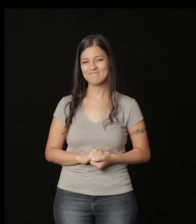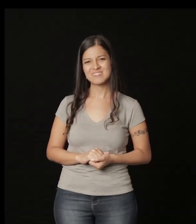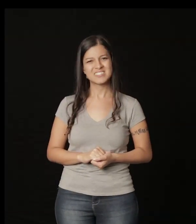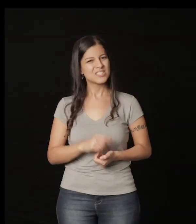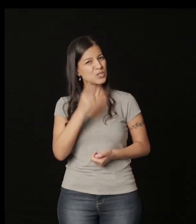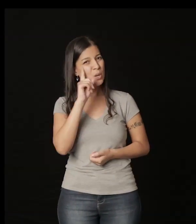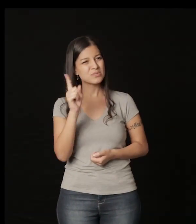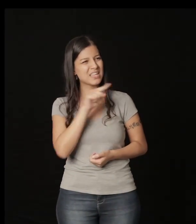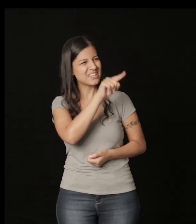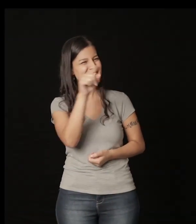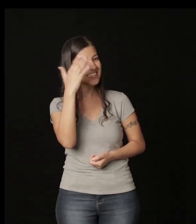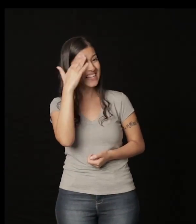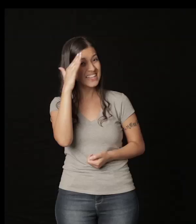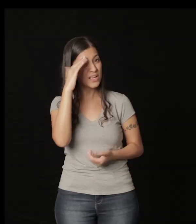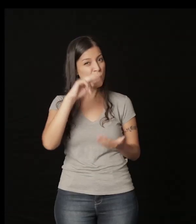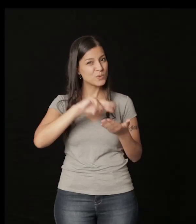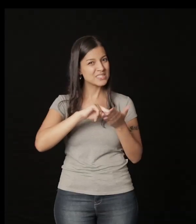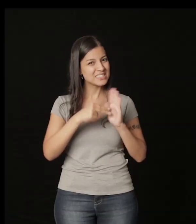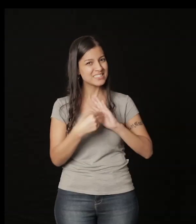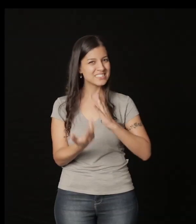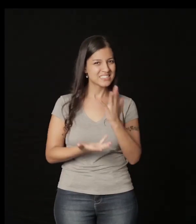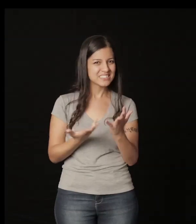I don't know if that made any sense.